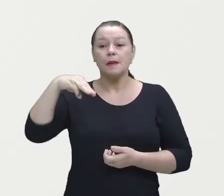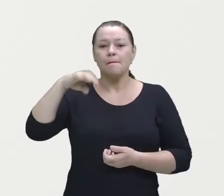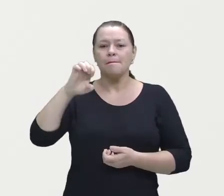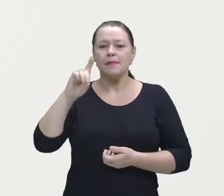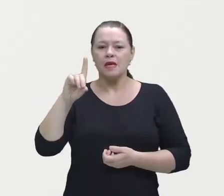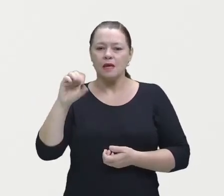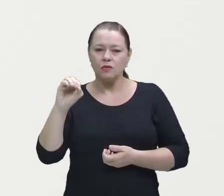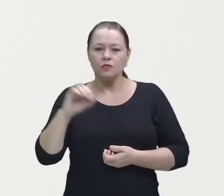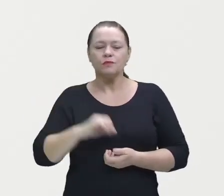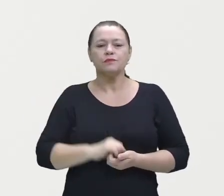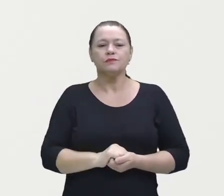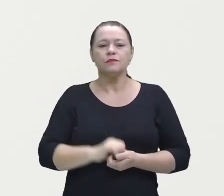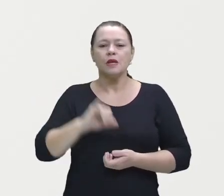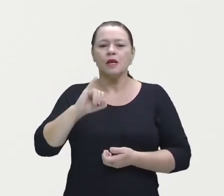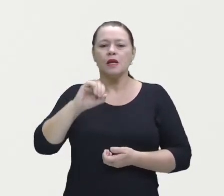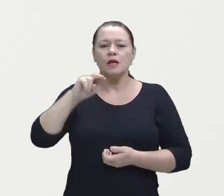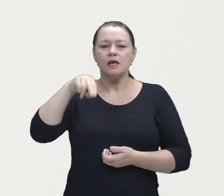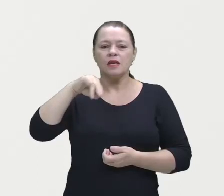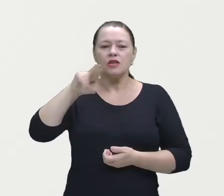medo,